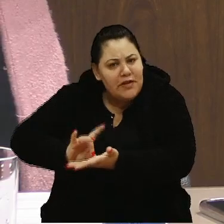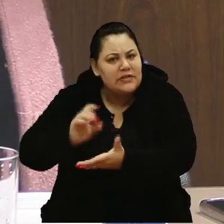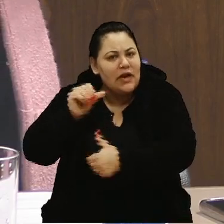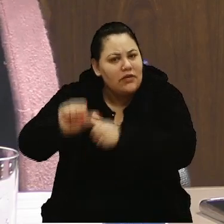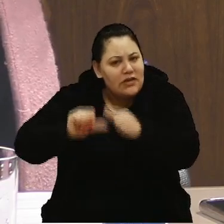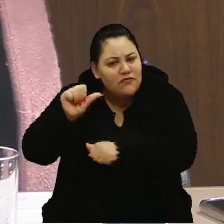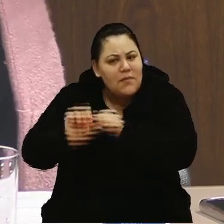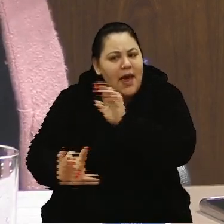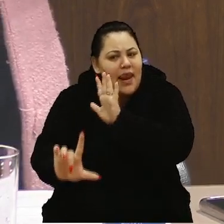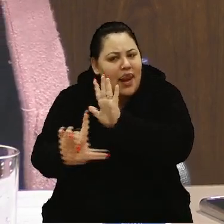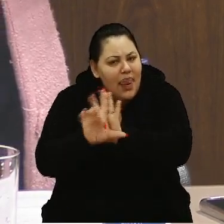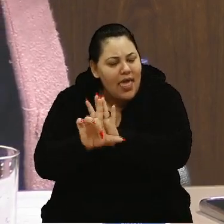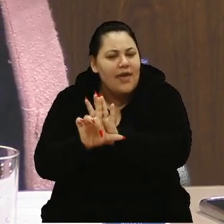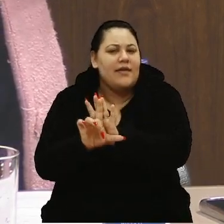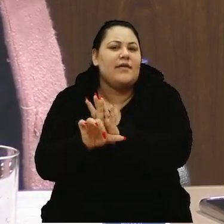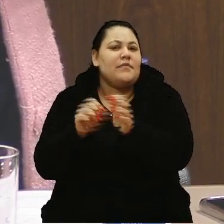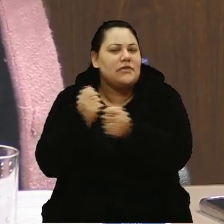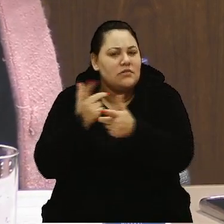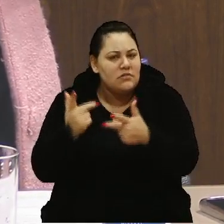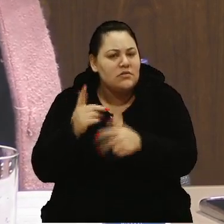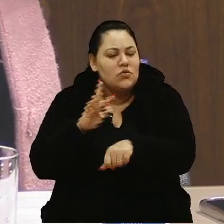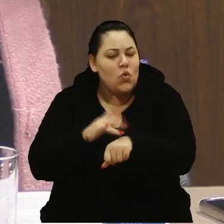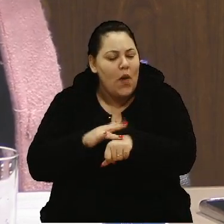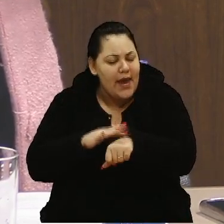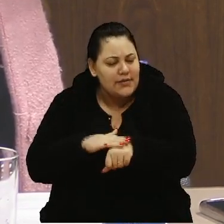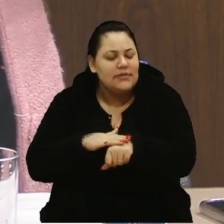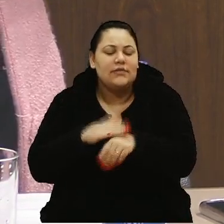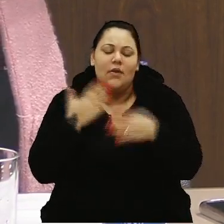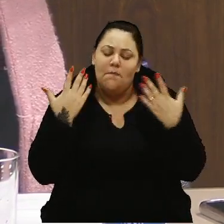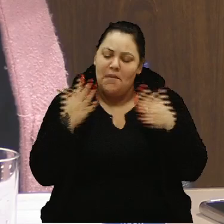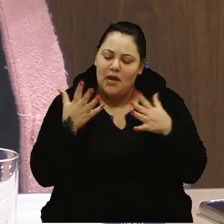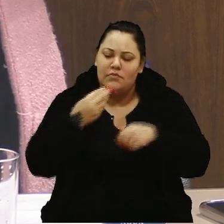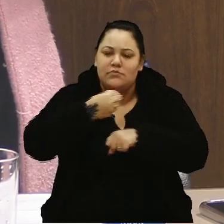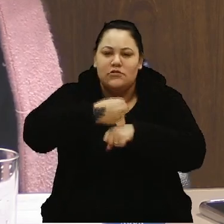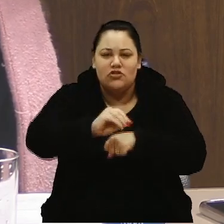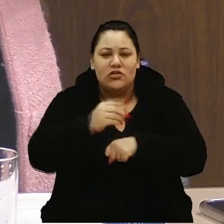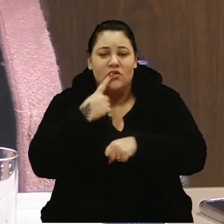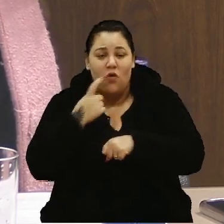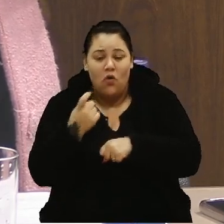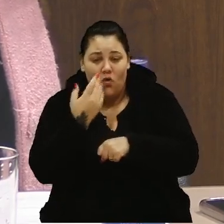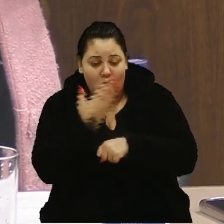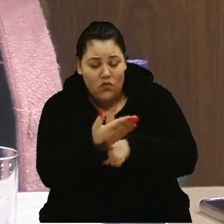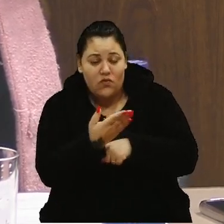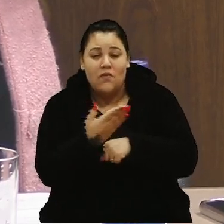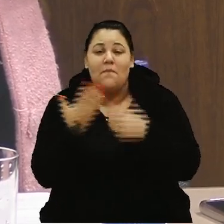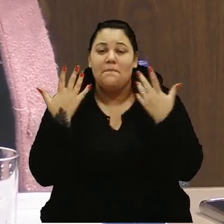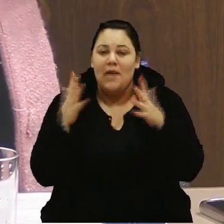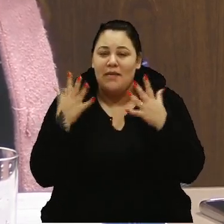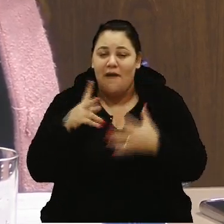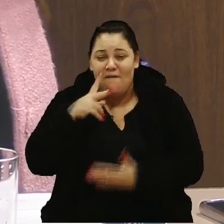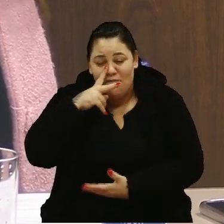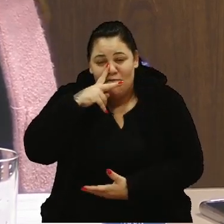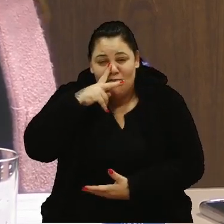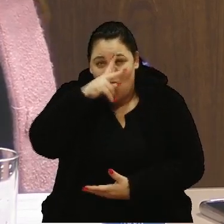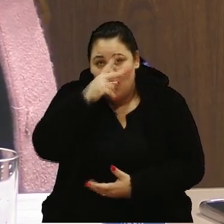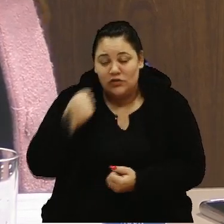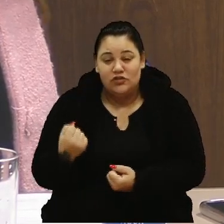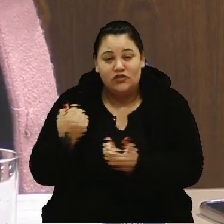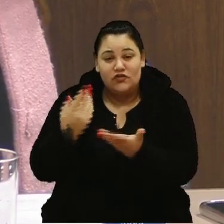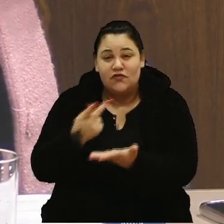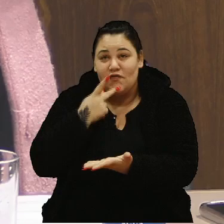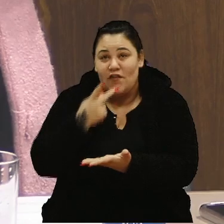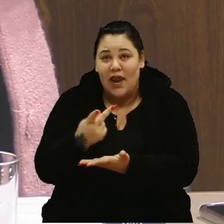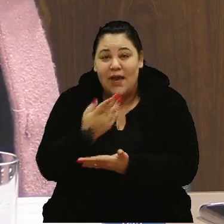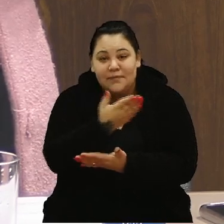para essas questões. Então, parabéns, vereadora Rose, pela proposição, parabéns pela força de ter vindo dar o teu relato